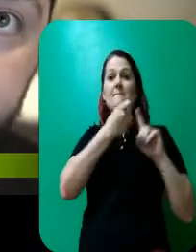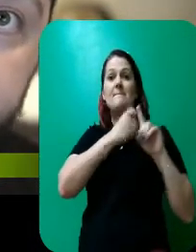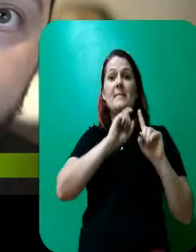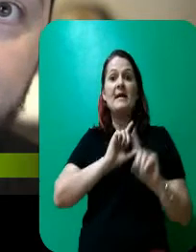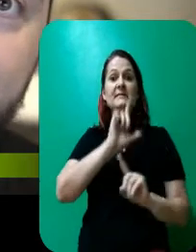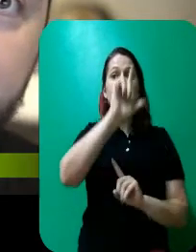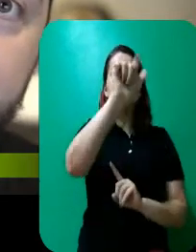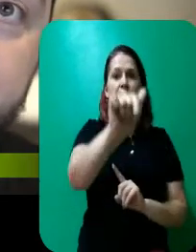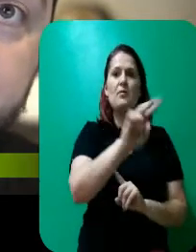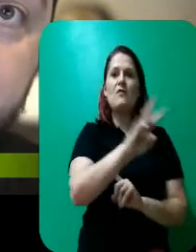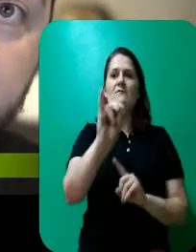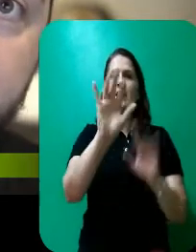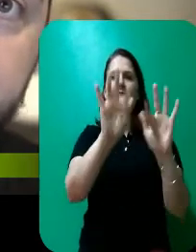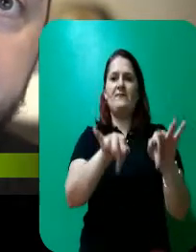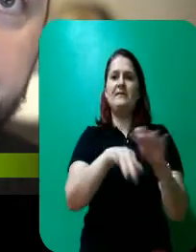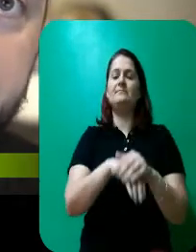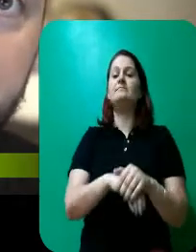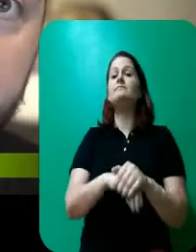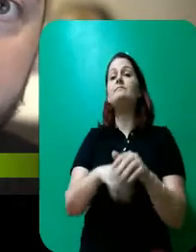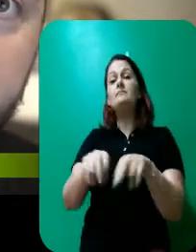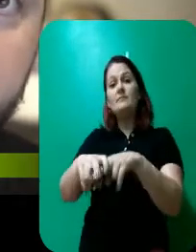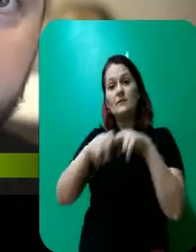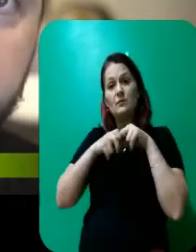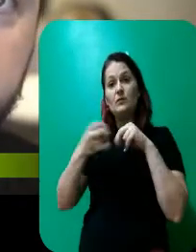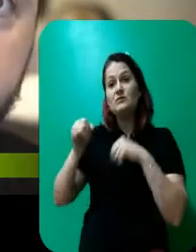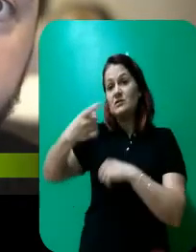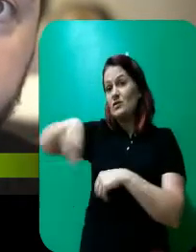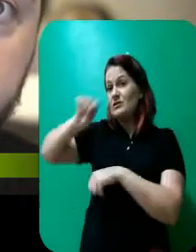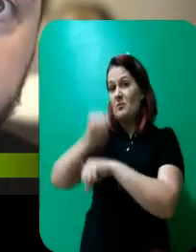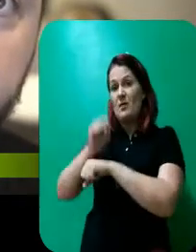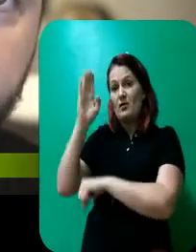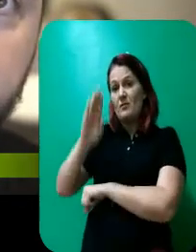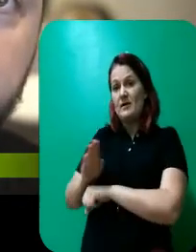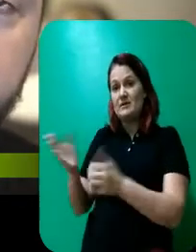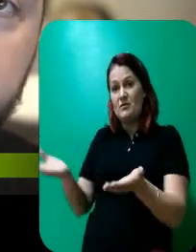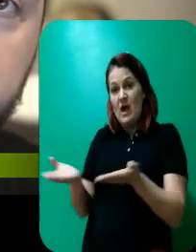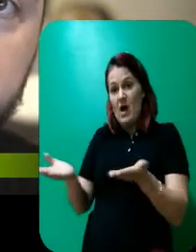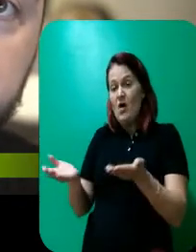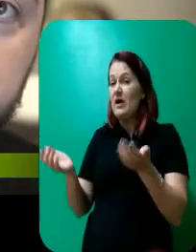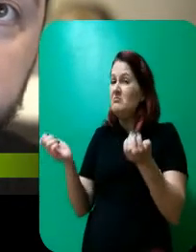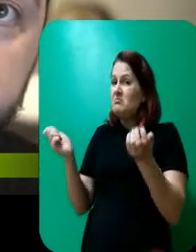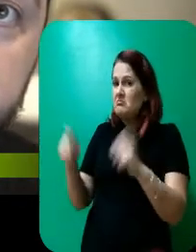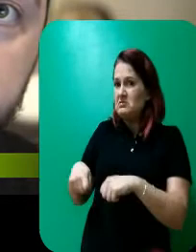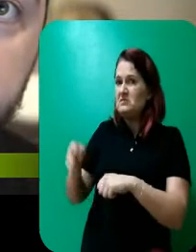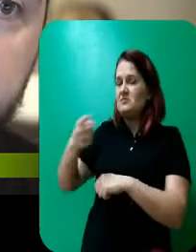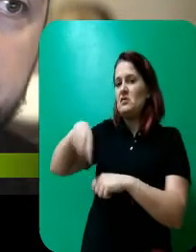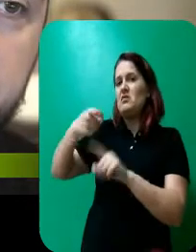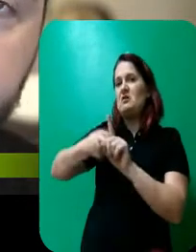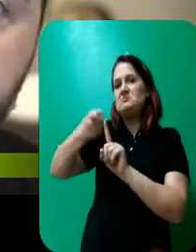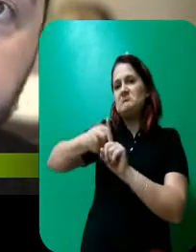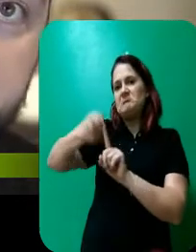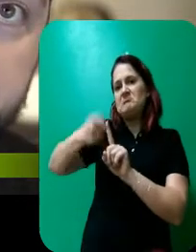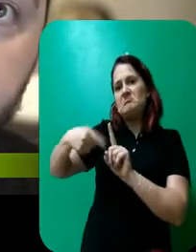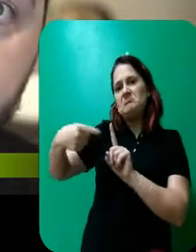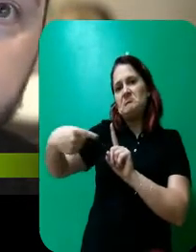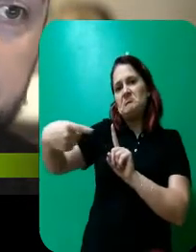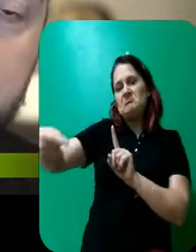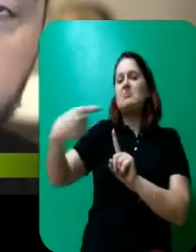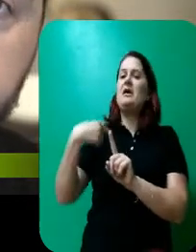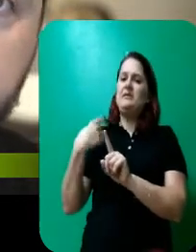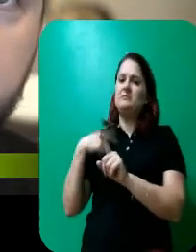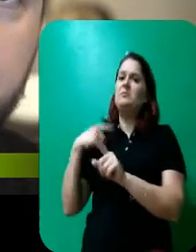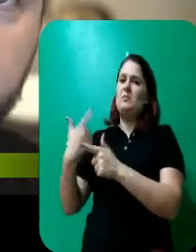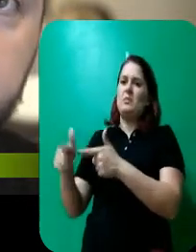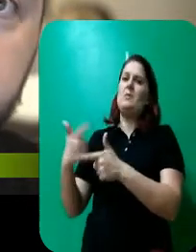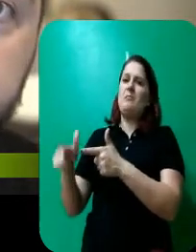agora, a tendência é que a gente não saia desse surto dentro dos próximos meses. 3 meses é uma linha do